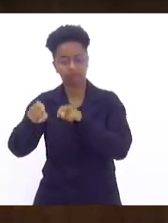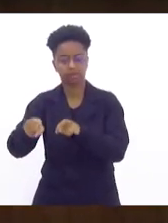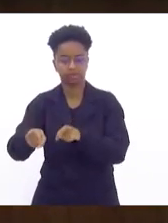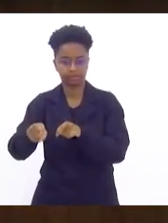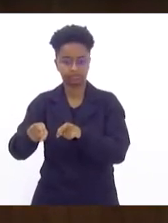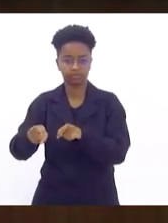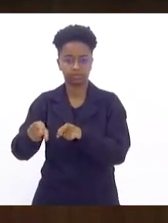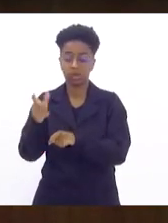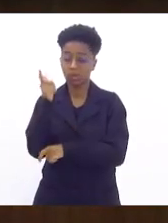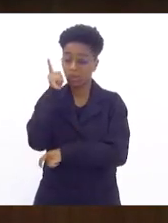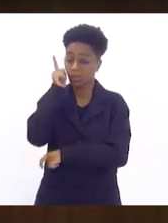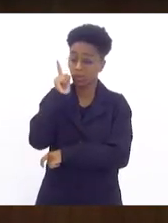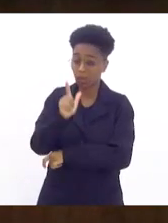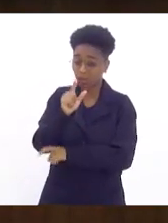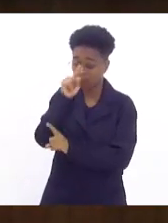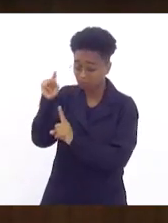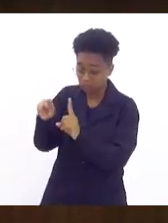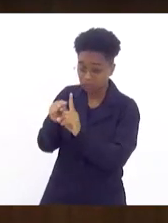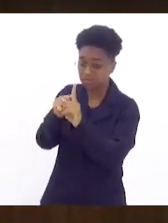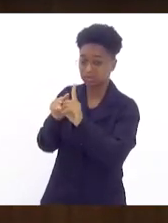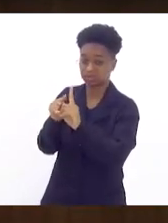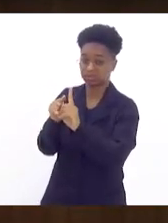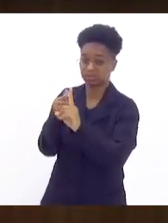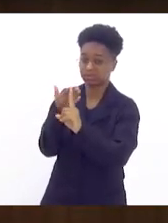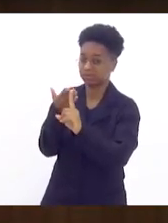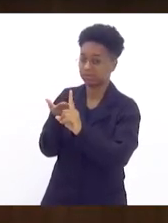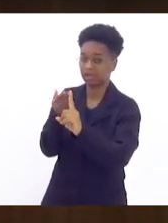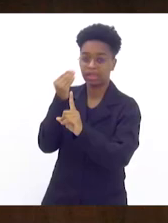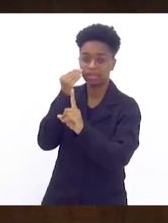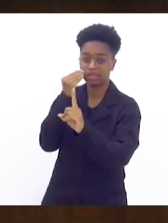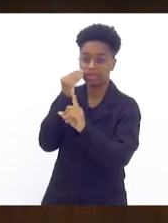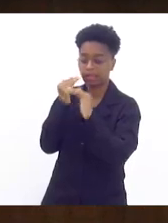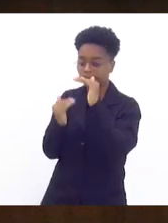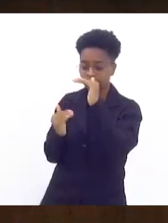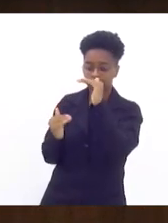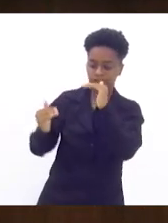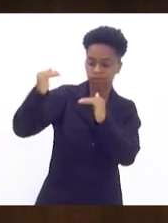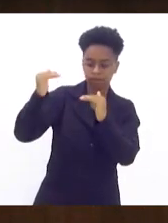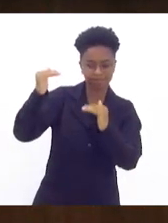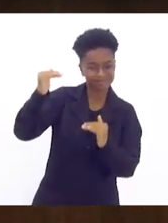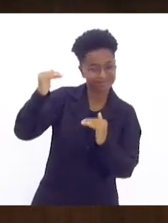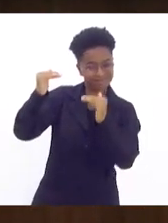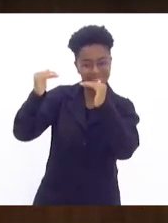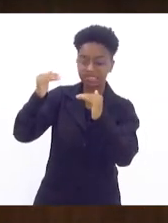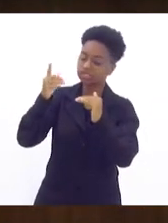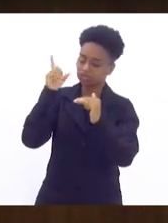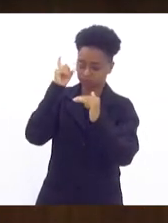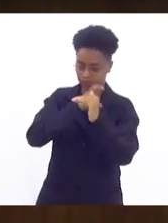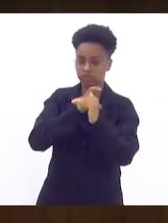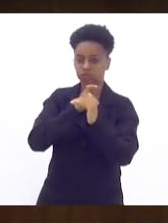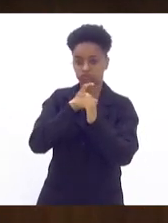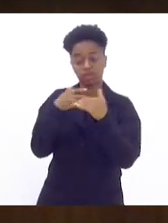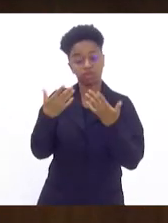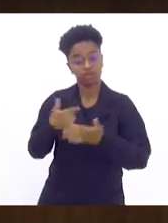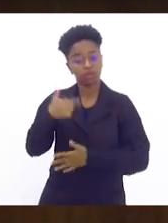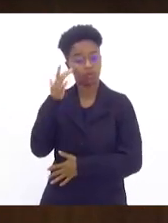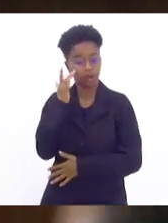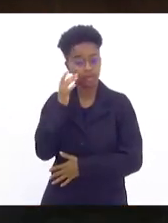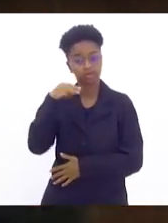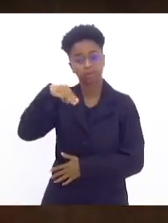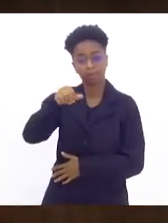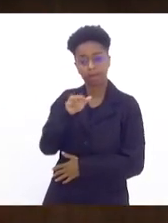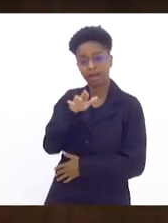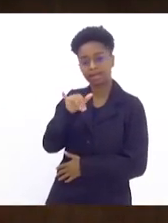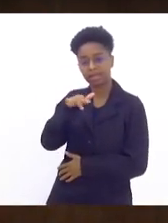alcançar esse objetivo de acabar com essas desigualdades e ainda mais difícil e acho que a deputada Mariana do MST